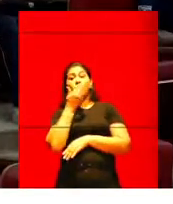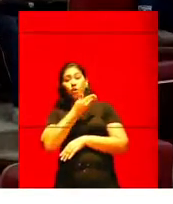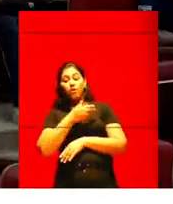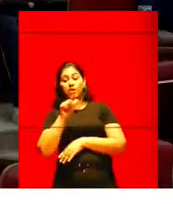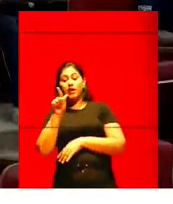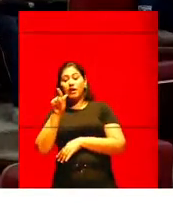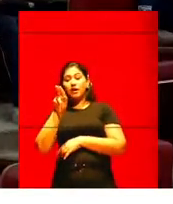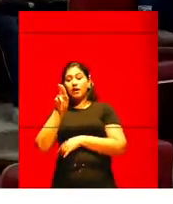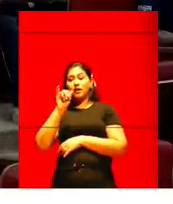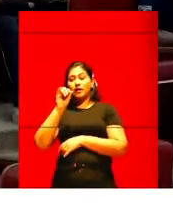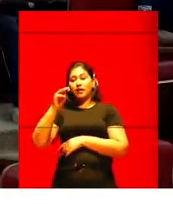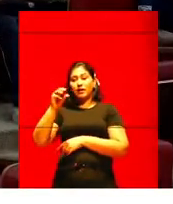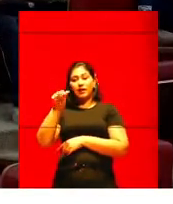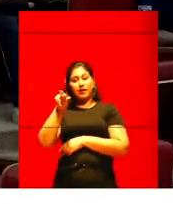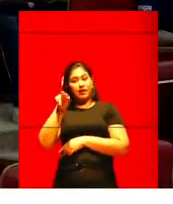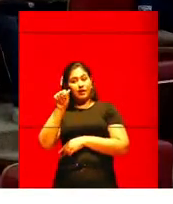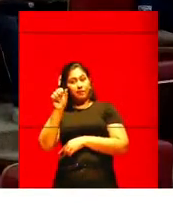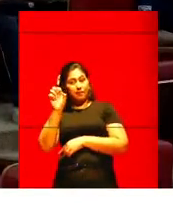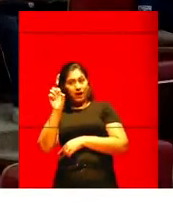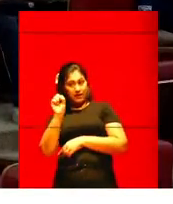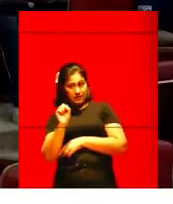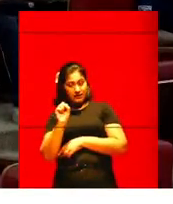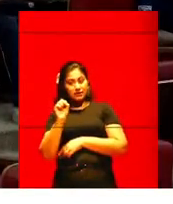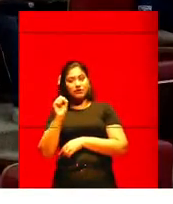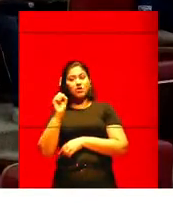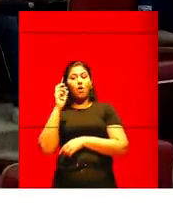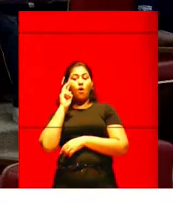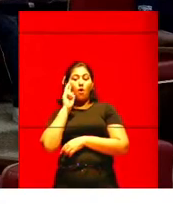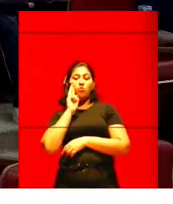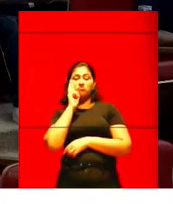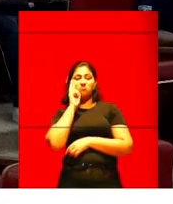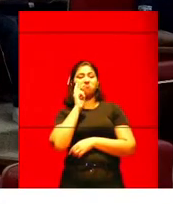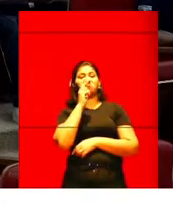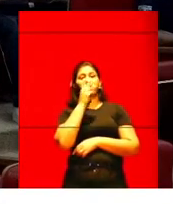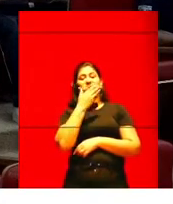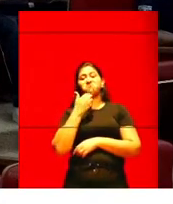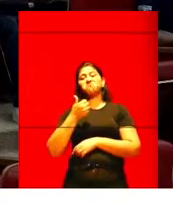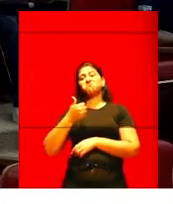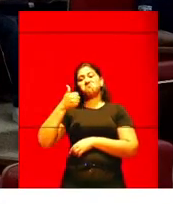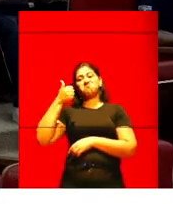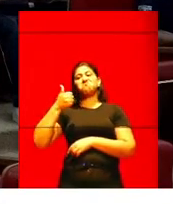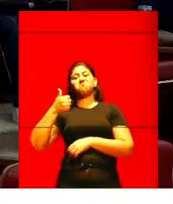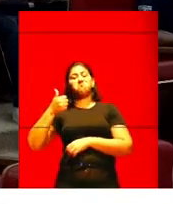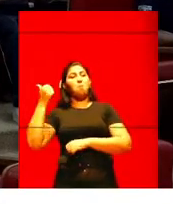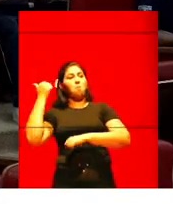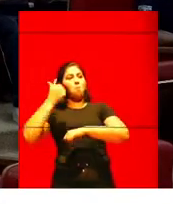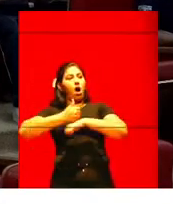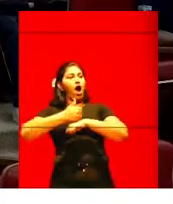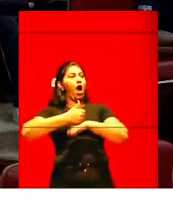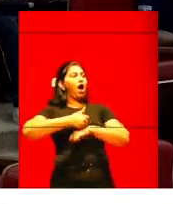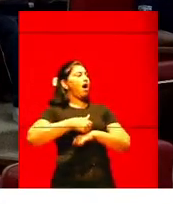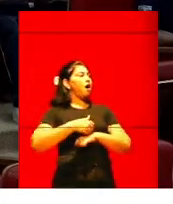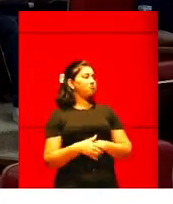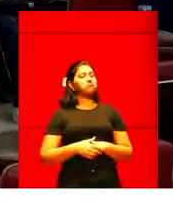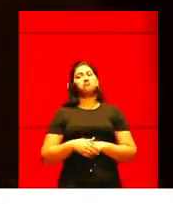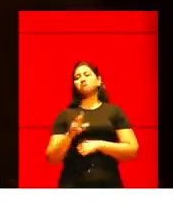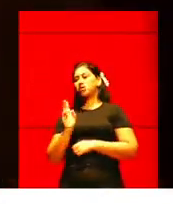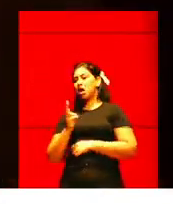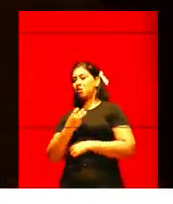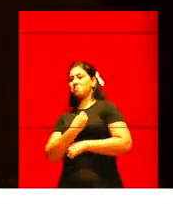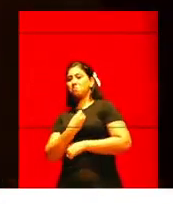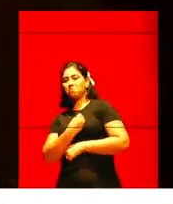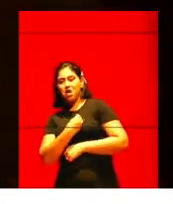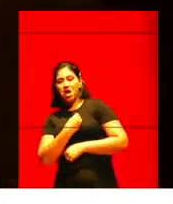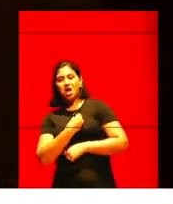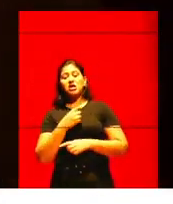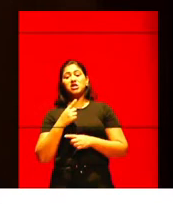autor do Grande Sertão Veredas. Esse cara também sempre está presente. Porque o Guimarães Rosa é